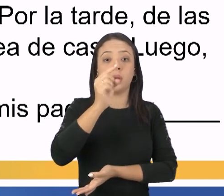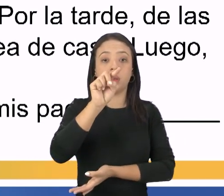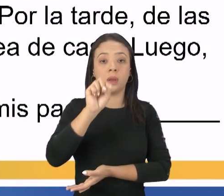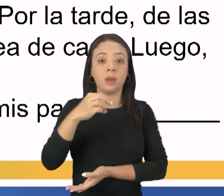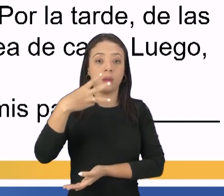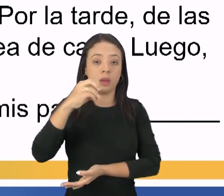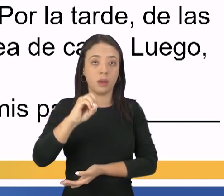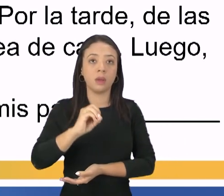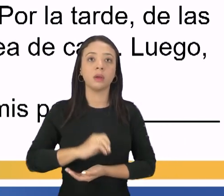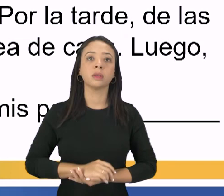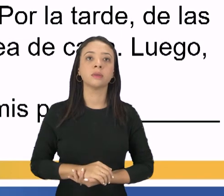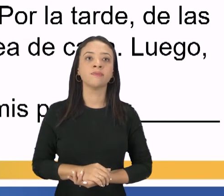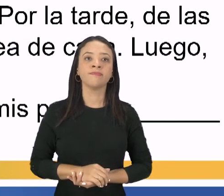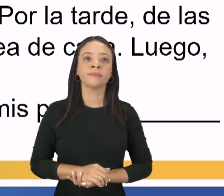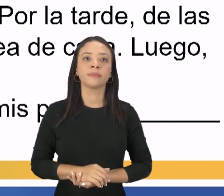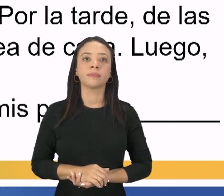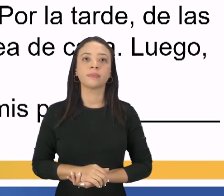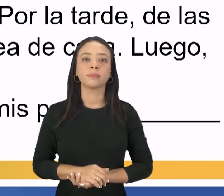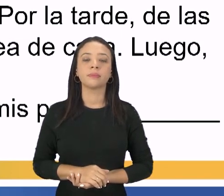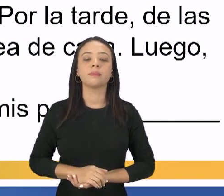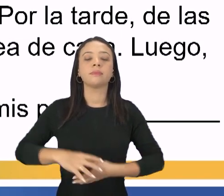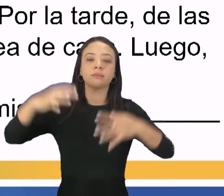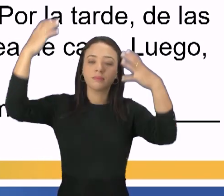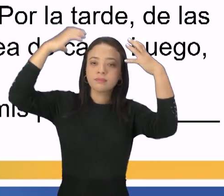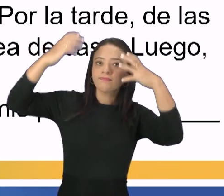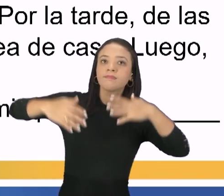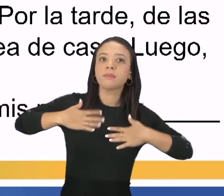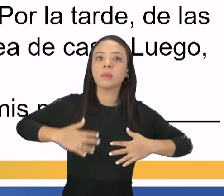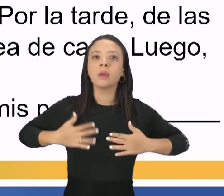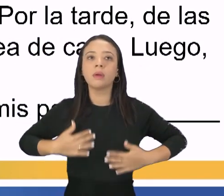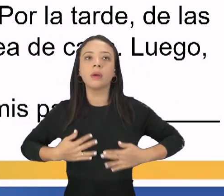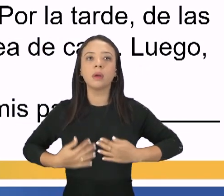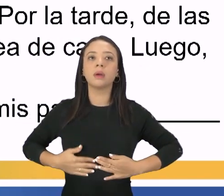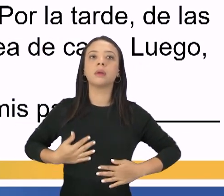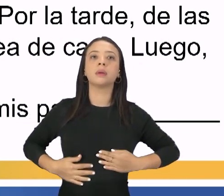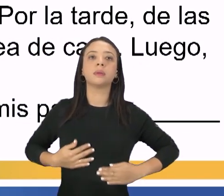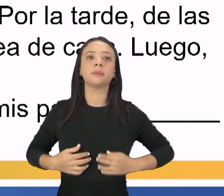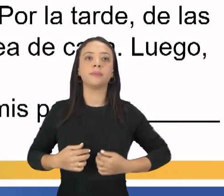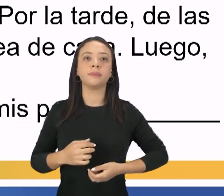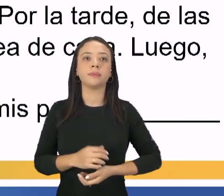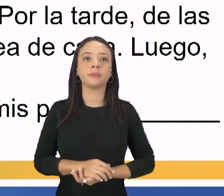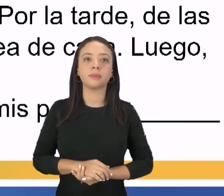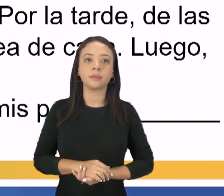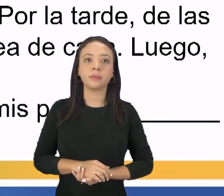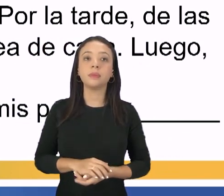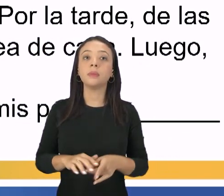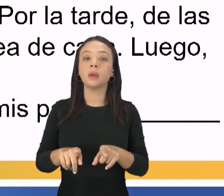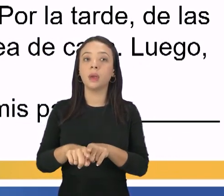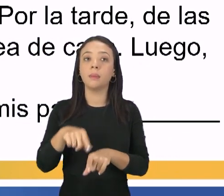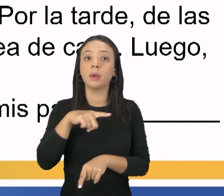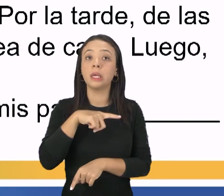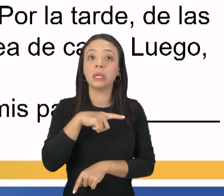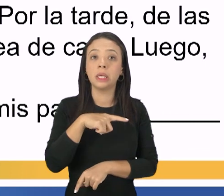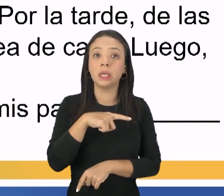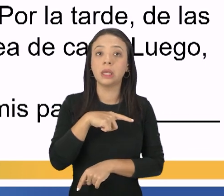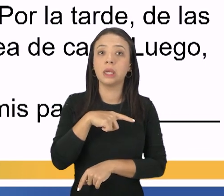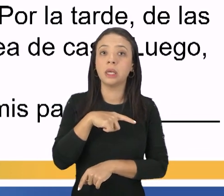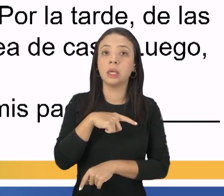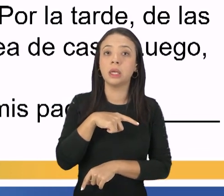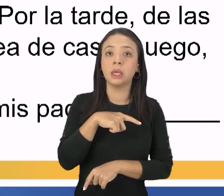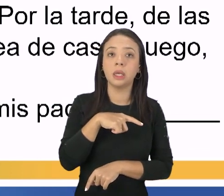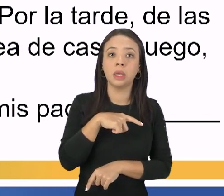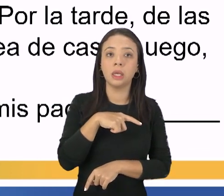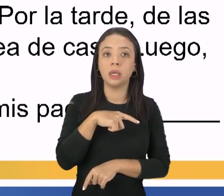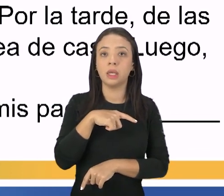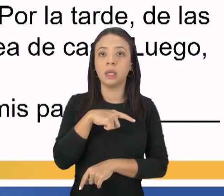6:30. Eu me ducho, ou seja, tomo banho. E às 7:45 vou à escola. Eu tenho, né, classe